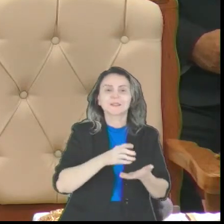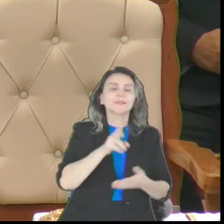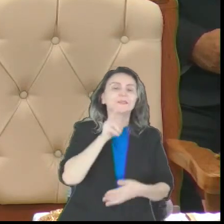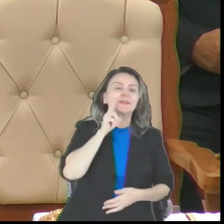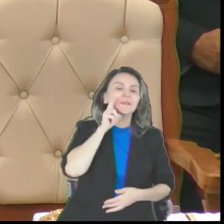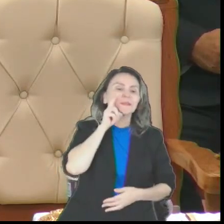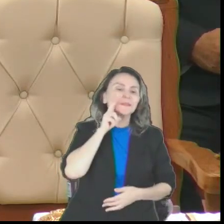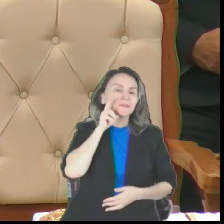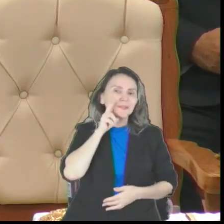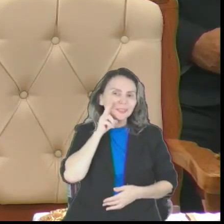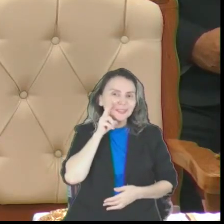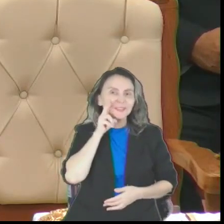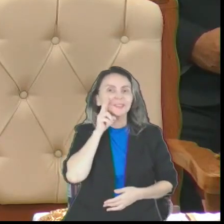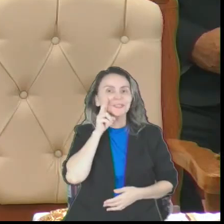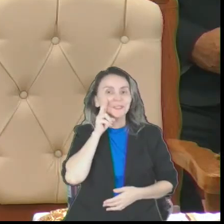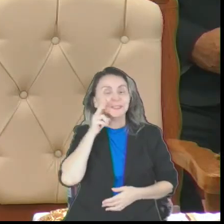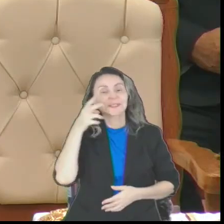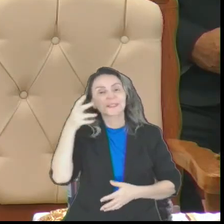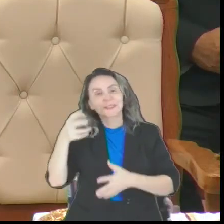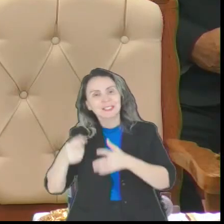vinho e leite.